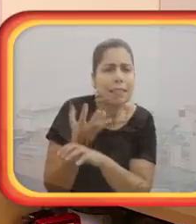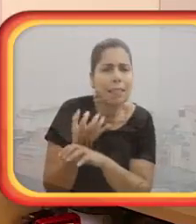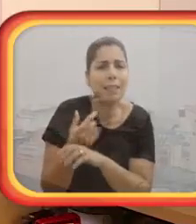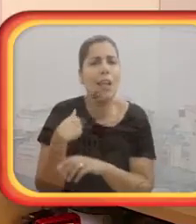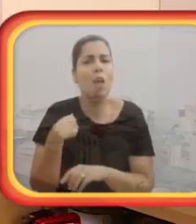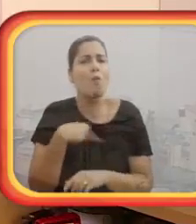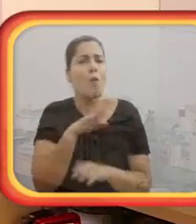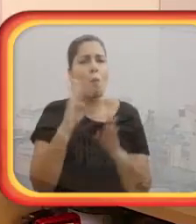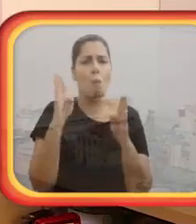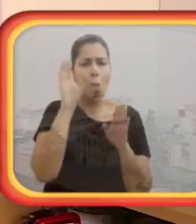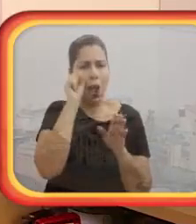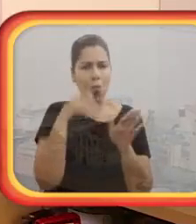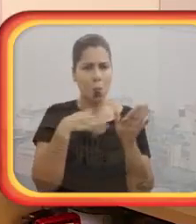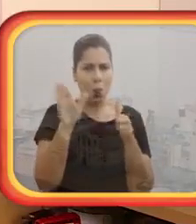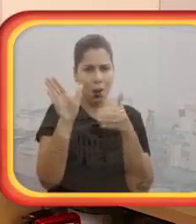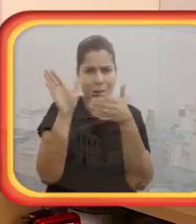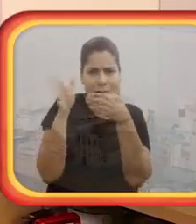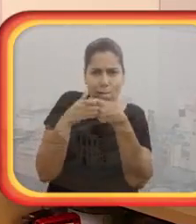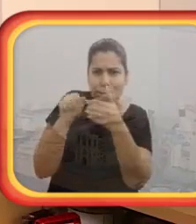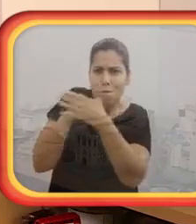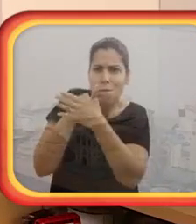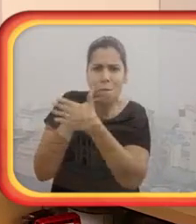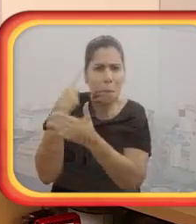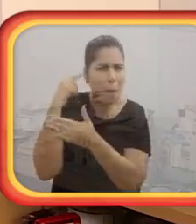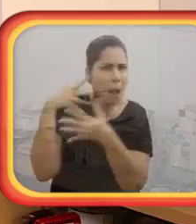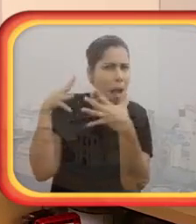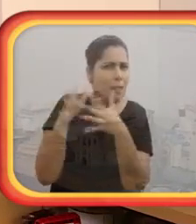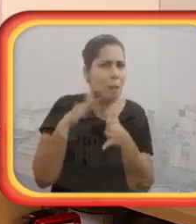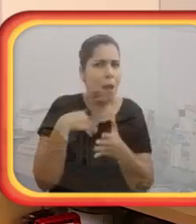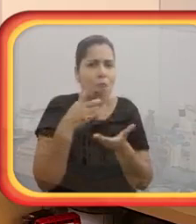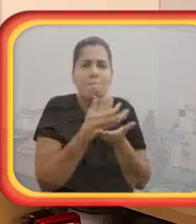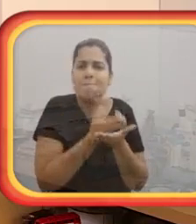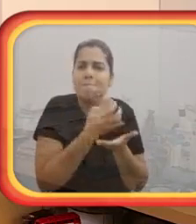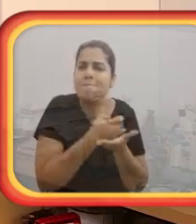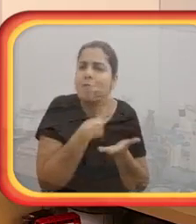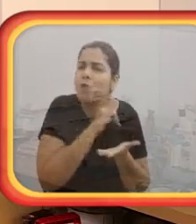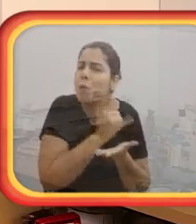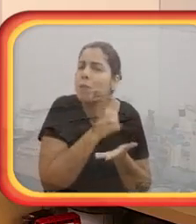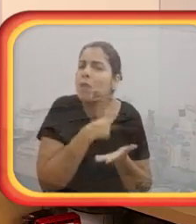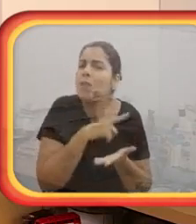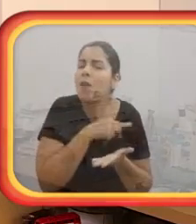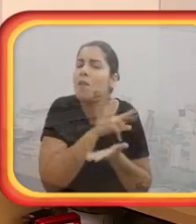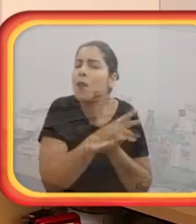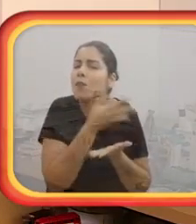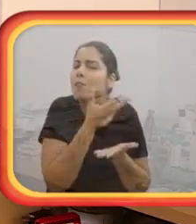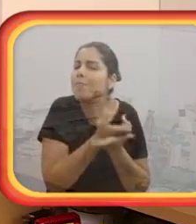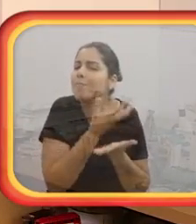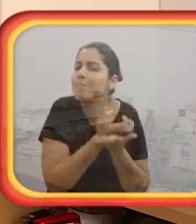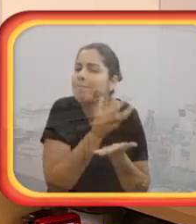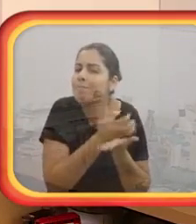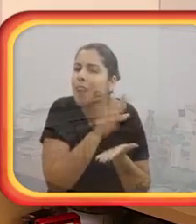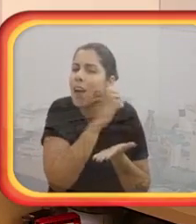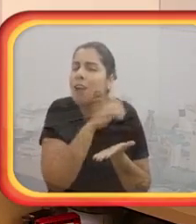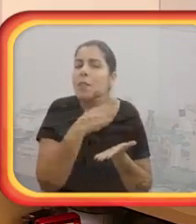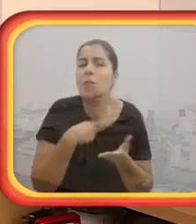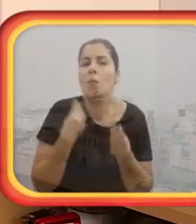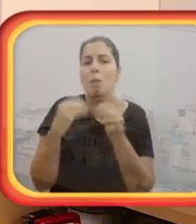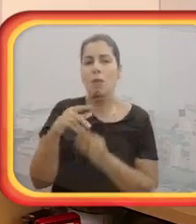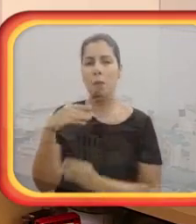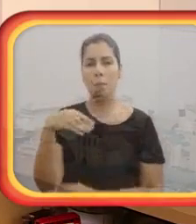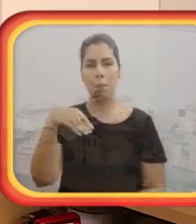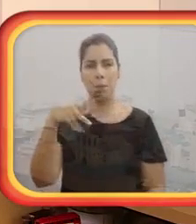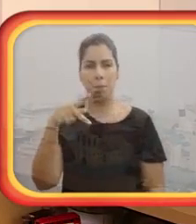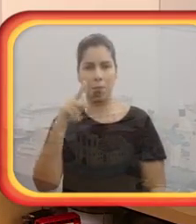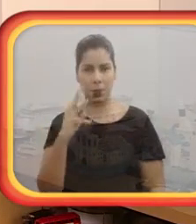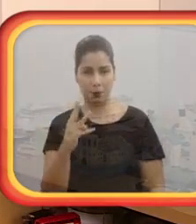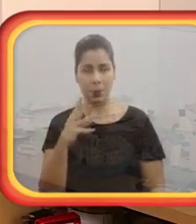fita cassete mesmo, do lado da televisão, para gravar, eu me fechava no quarto para não ter barulho, então gravava os documentários, eu tenho vários ainda gravados, que depois eu